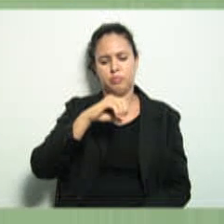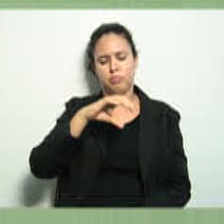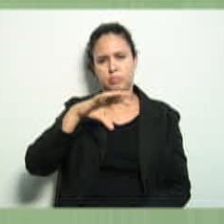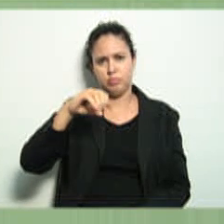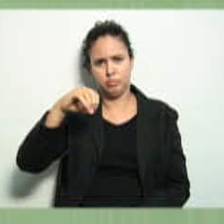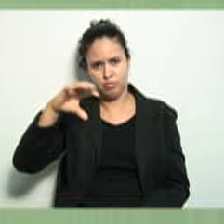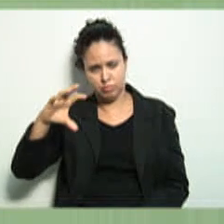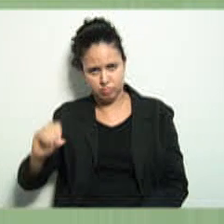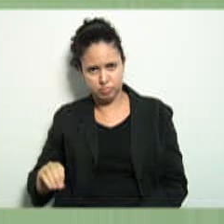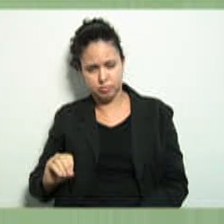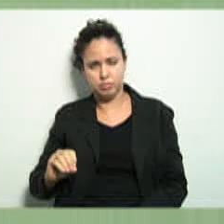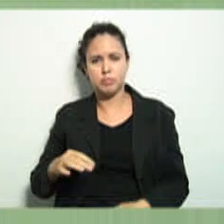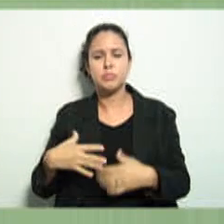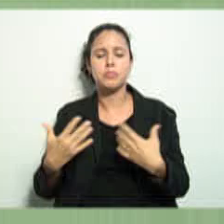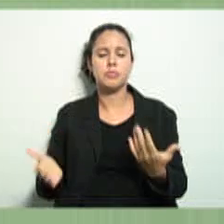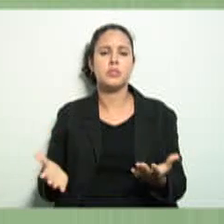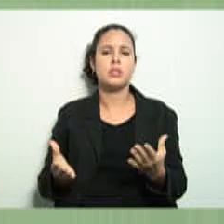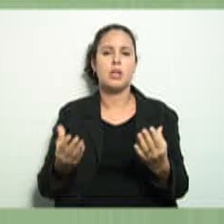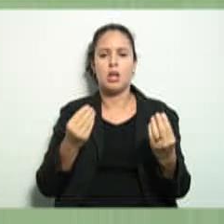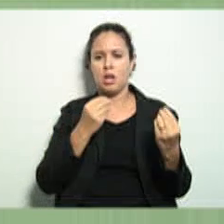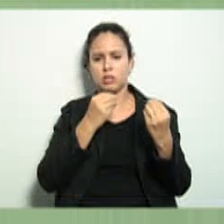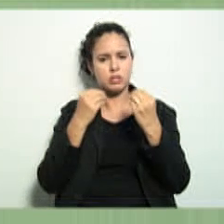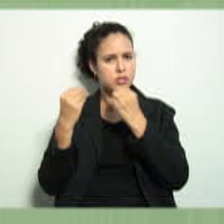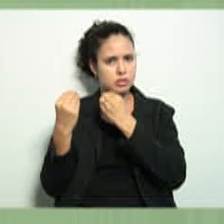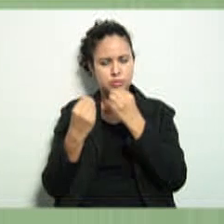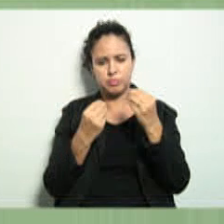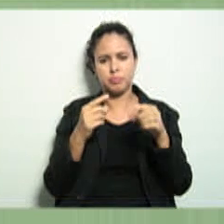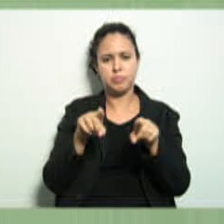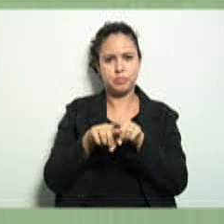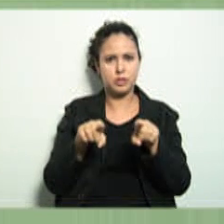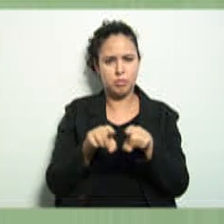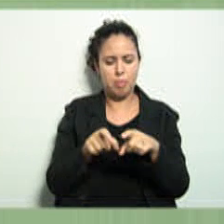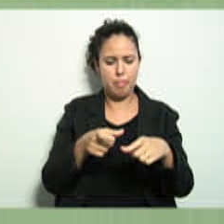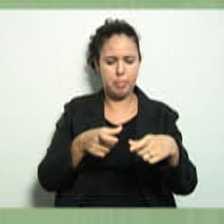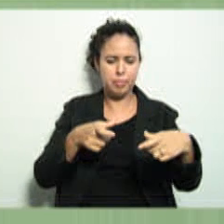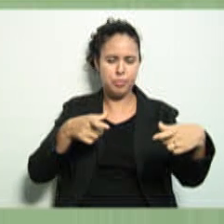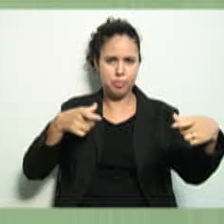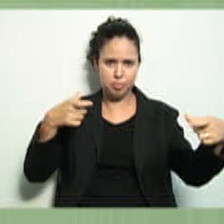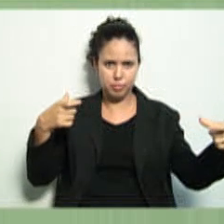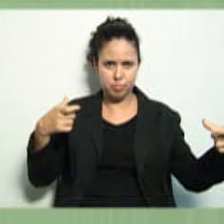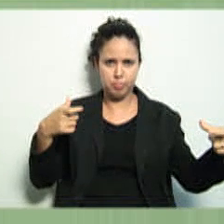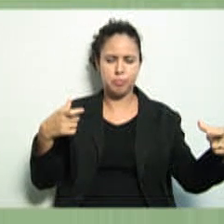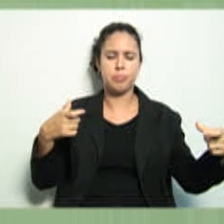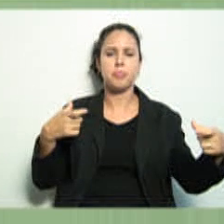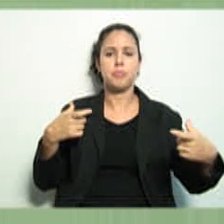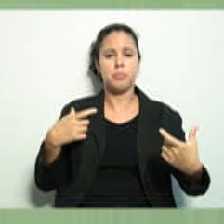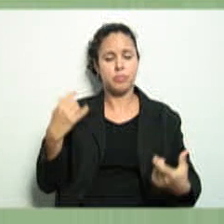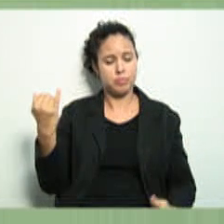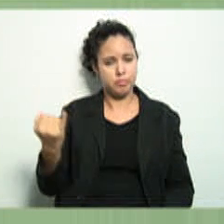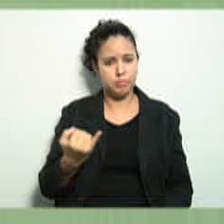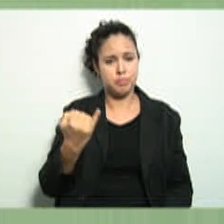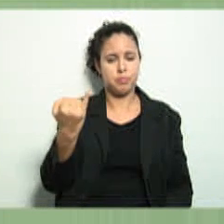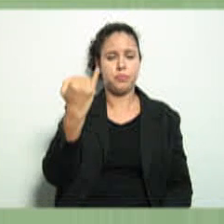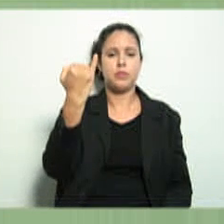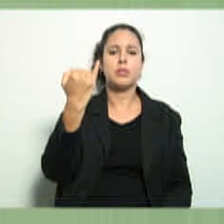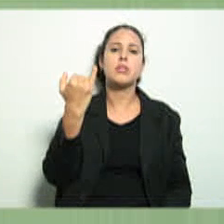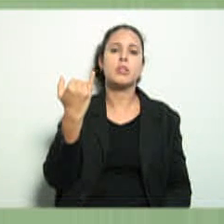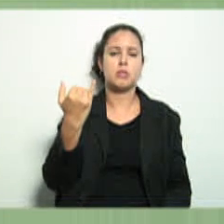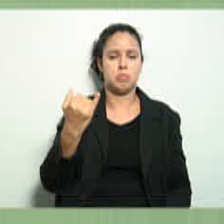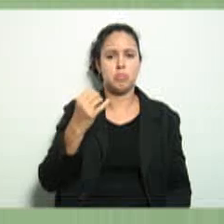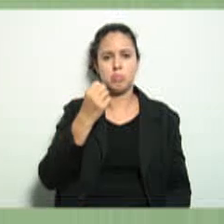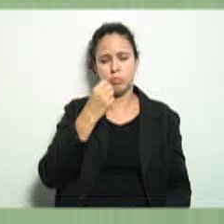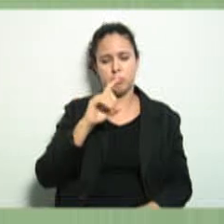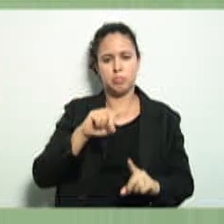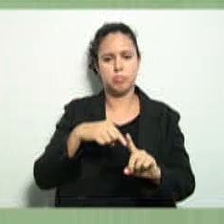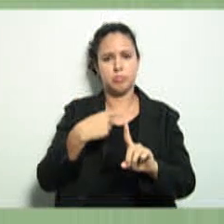que também o milho, ele tem um crescimento, um pouco, né, mas é um crescimento interessante, é positivo,